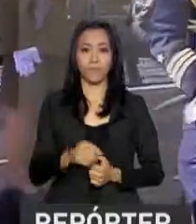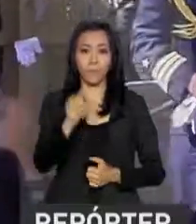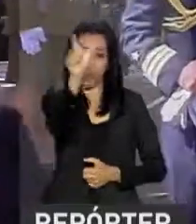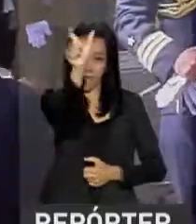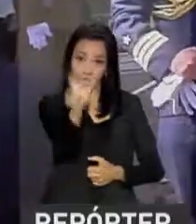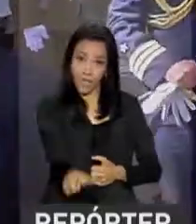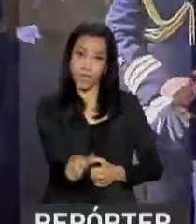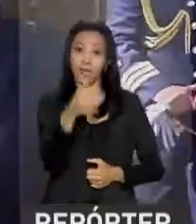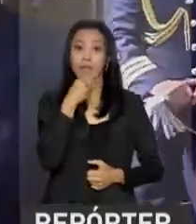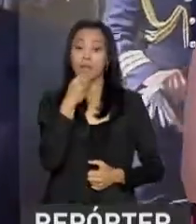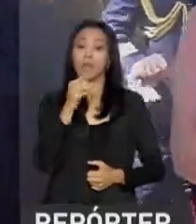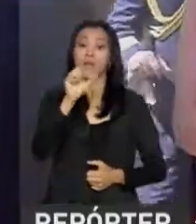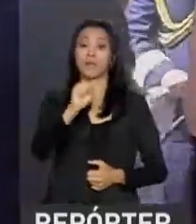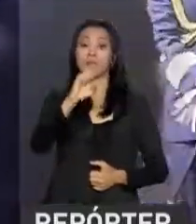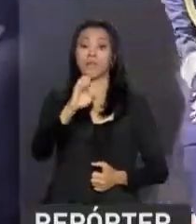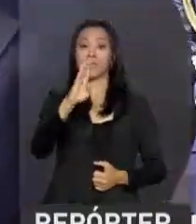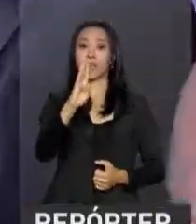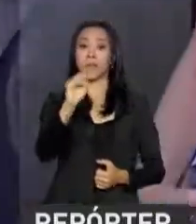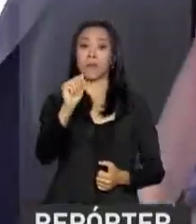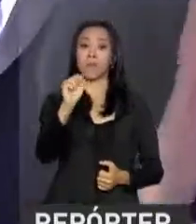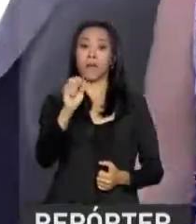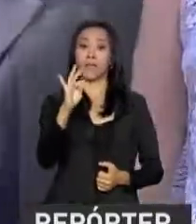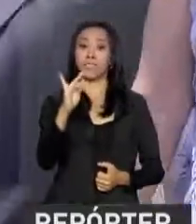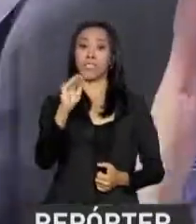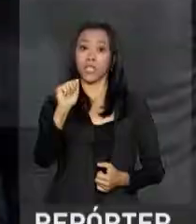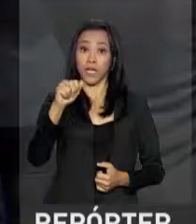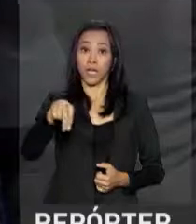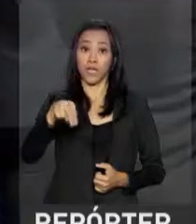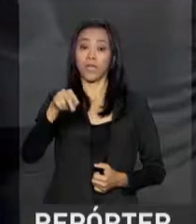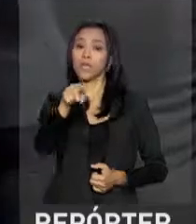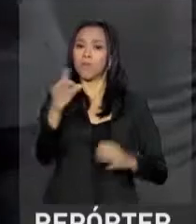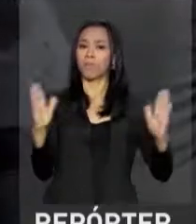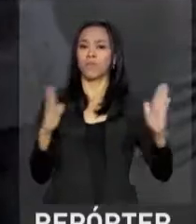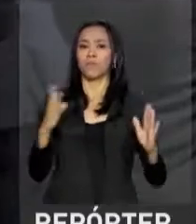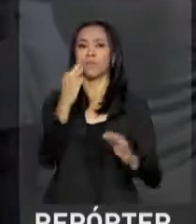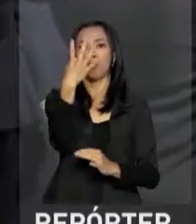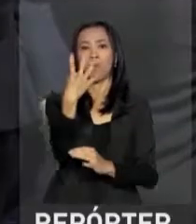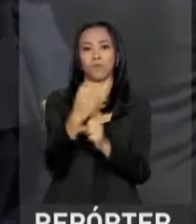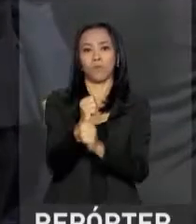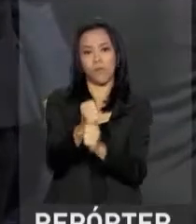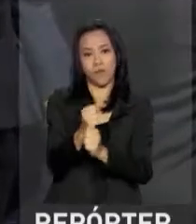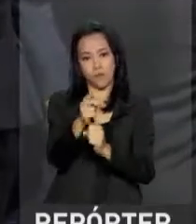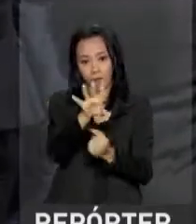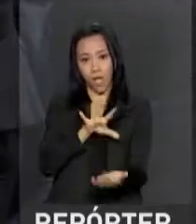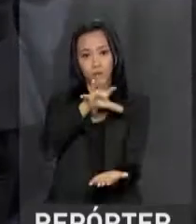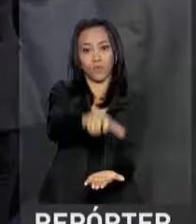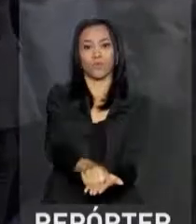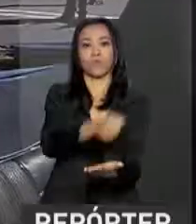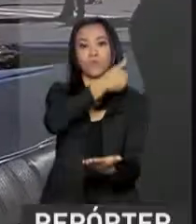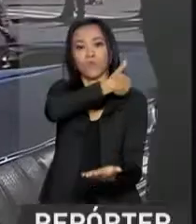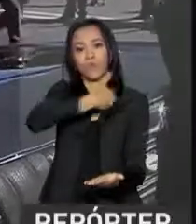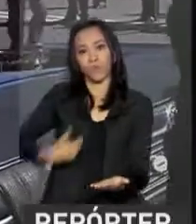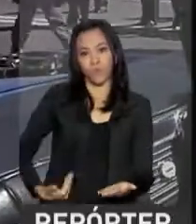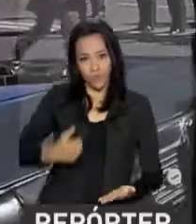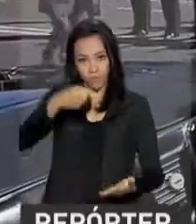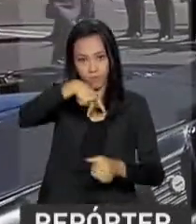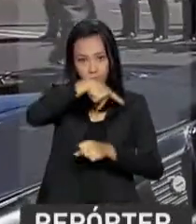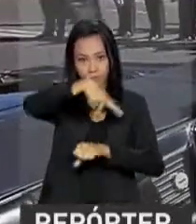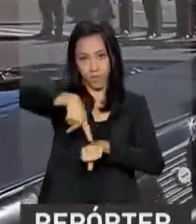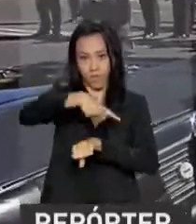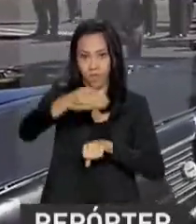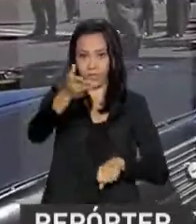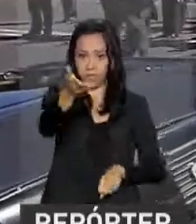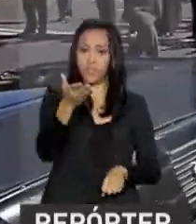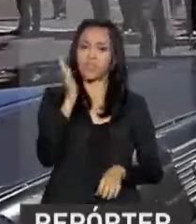Sebastián Piñera vai governar o Chile pelos próximos 4 anos. É a segunda vez que ele assume o comando do país, que já tinha